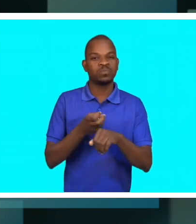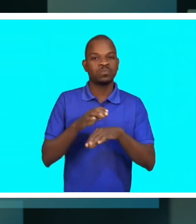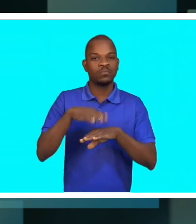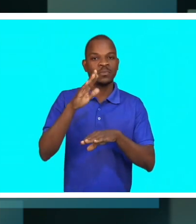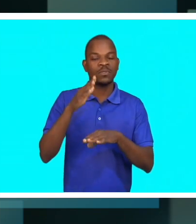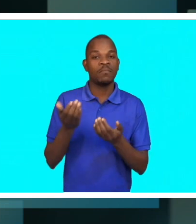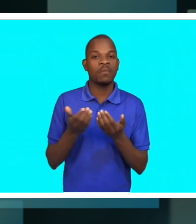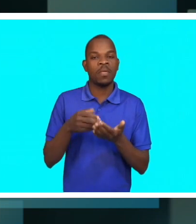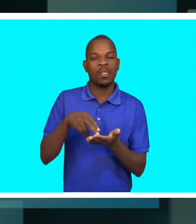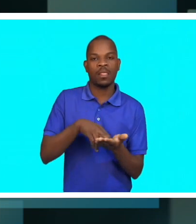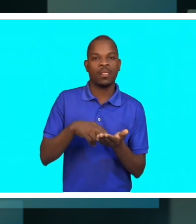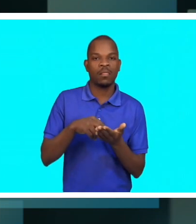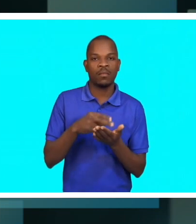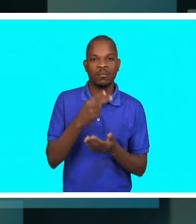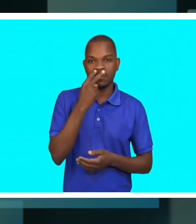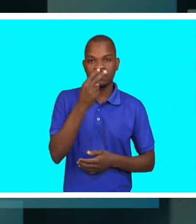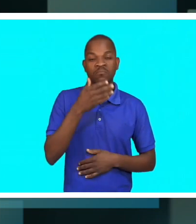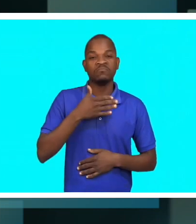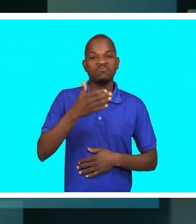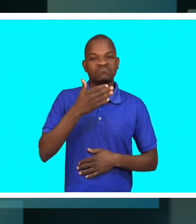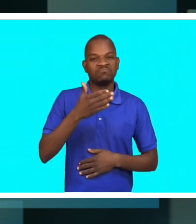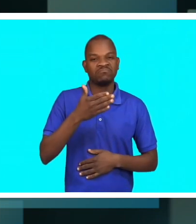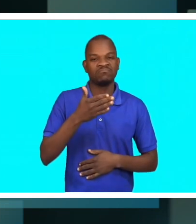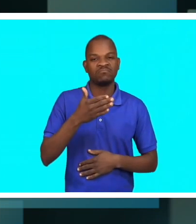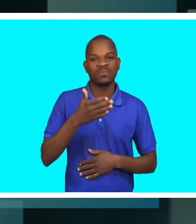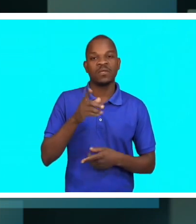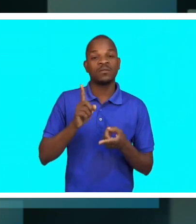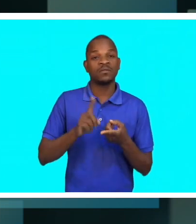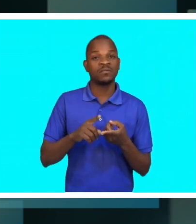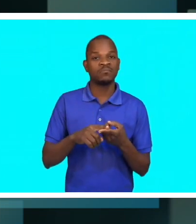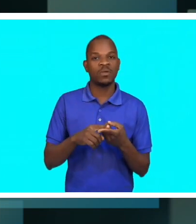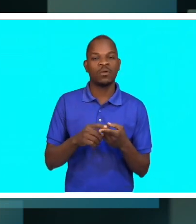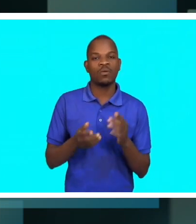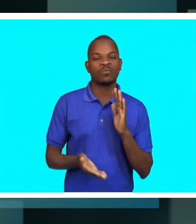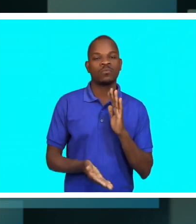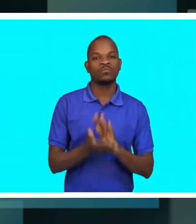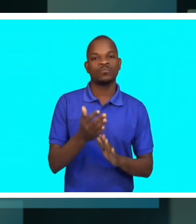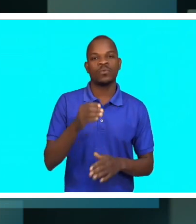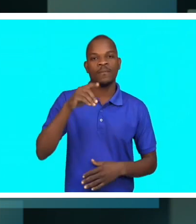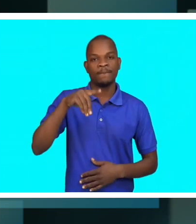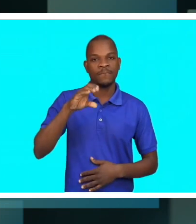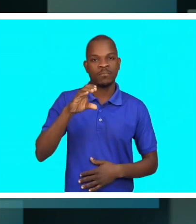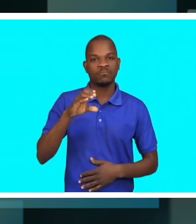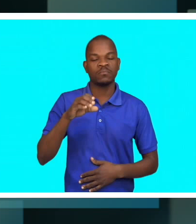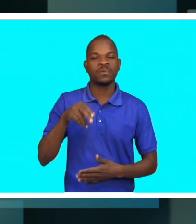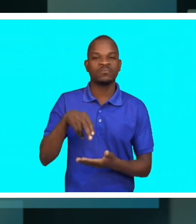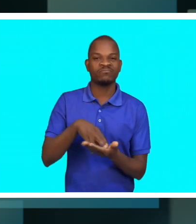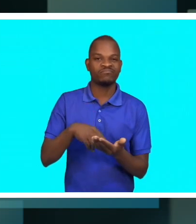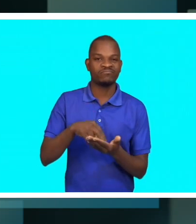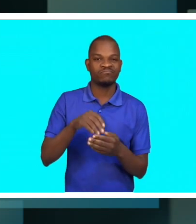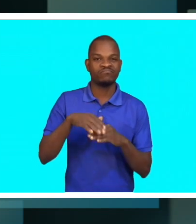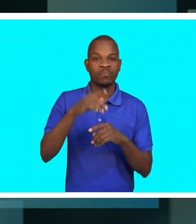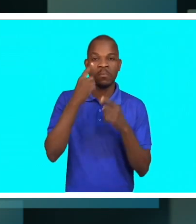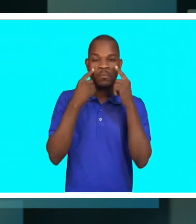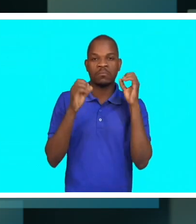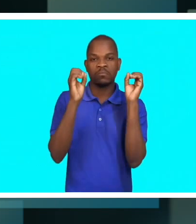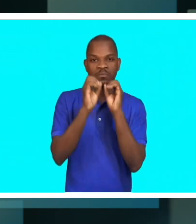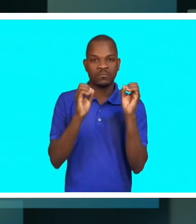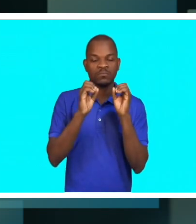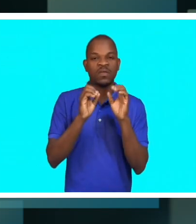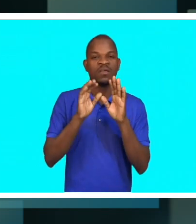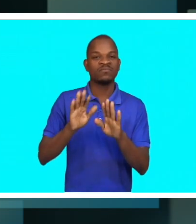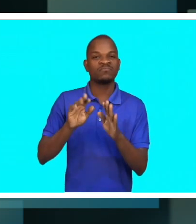parque demorado. Então, a criança acabou ficando asfixiada. Então, eu só tive paralisia cerebral. Quando ela nasceu, já estava cansada